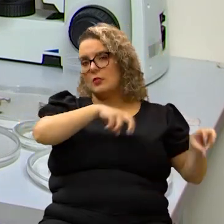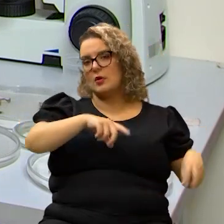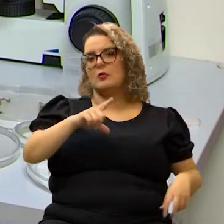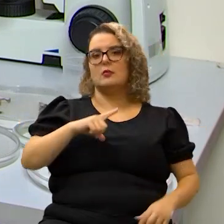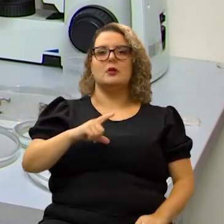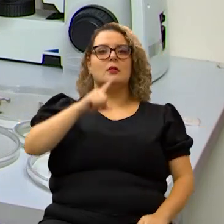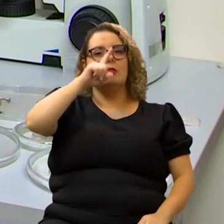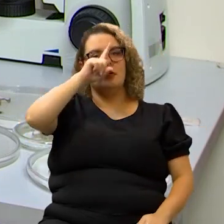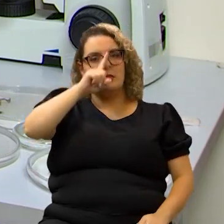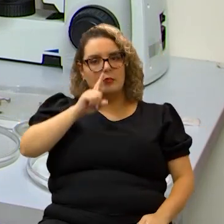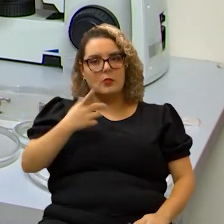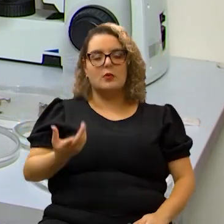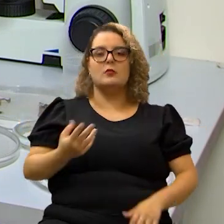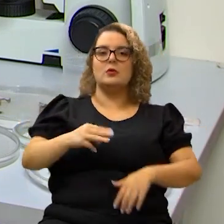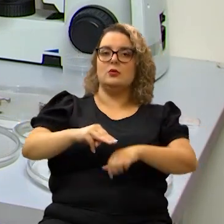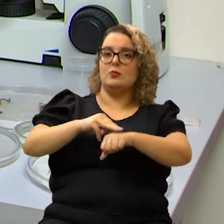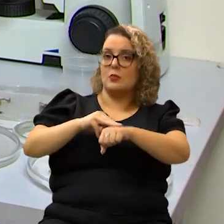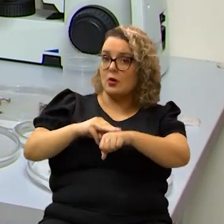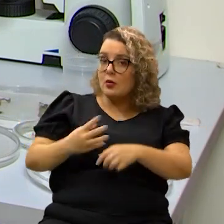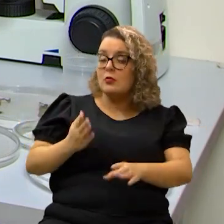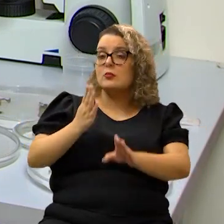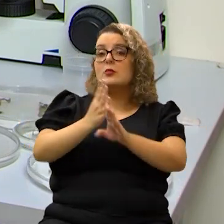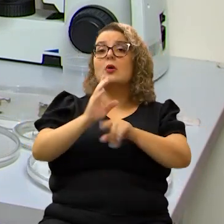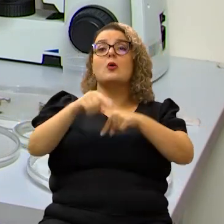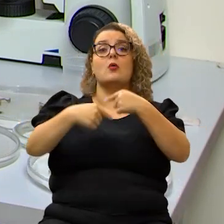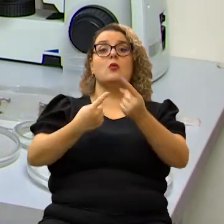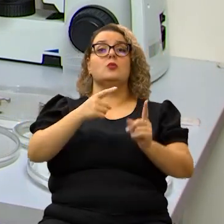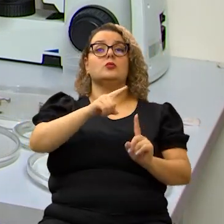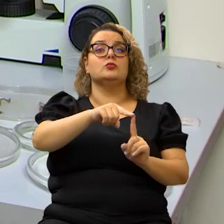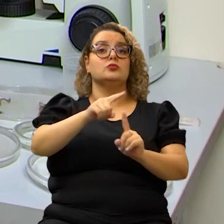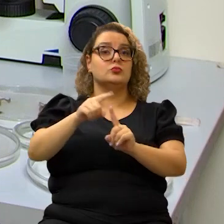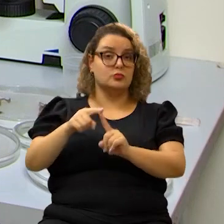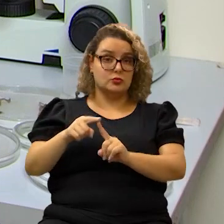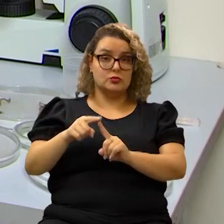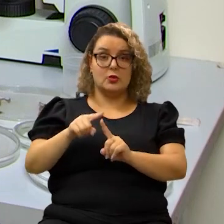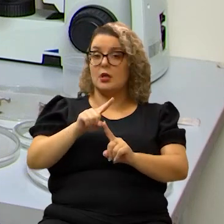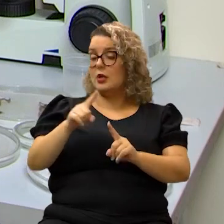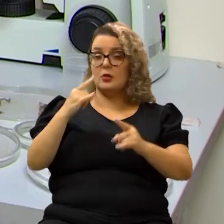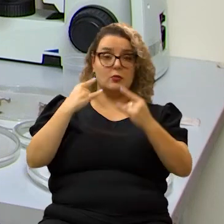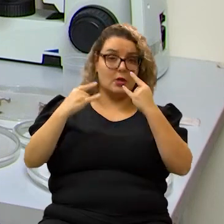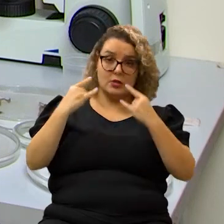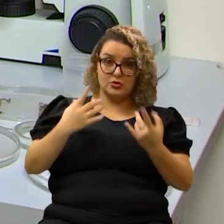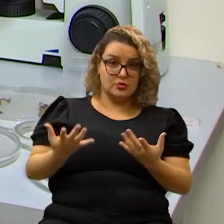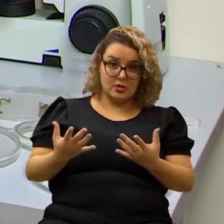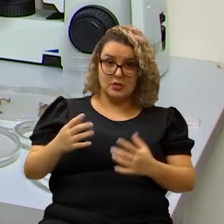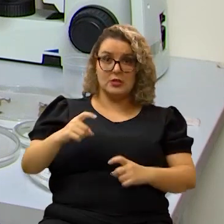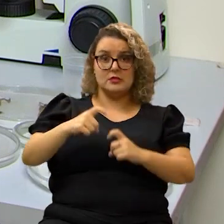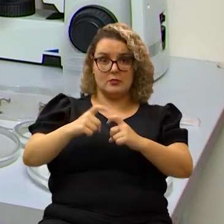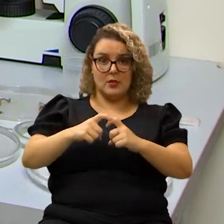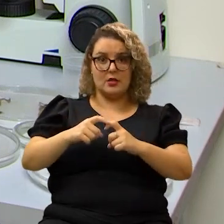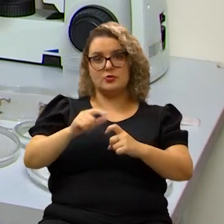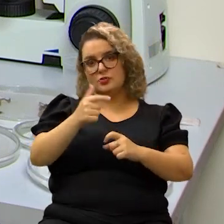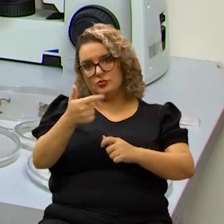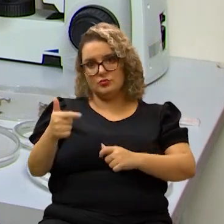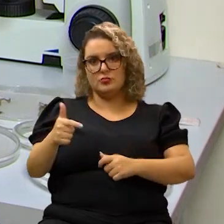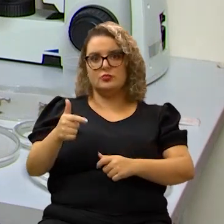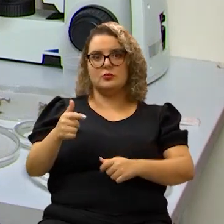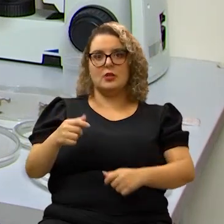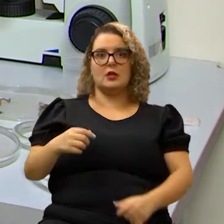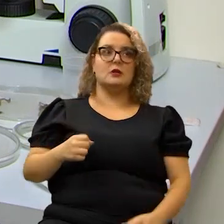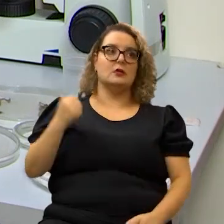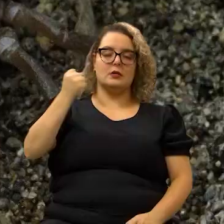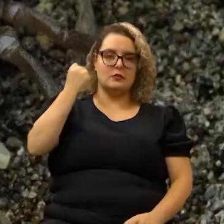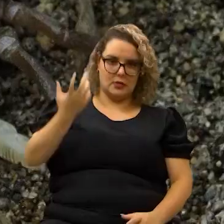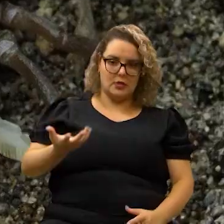a gente vai encontrar o amarelo, a gente vai encontrar o marrom e vai encontrar outras espécies que não são de interesses médicos. Mas na área rural vai